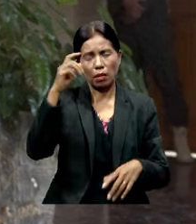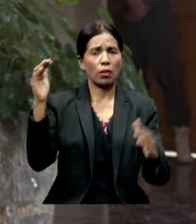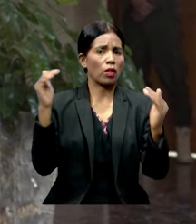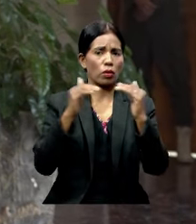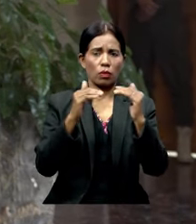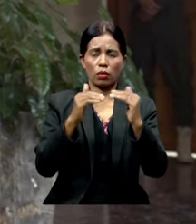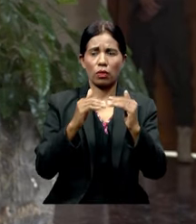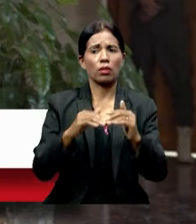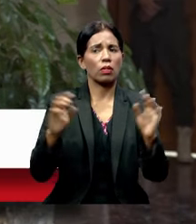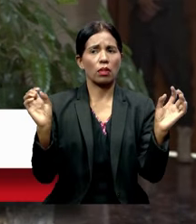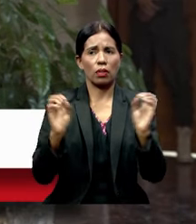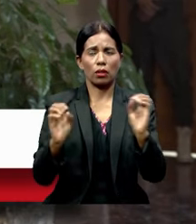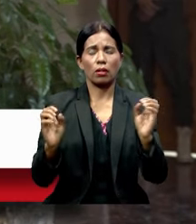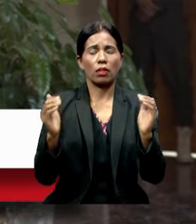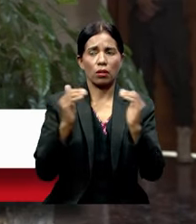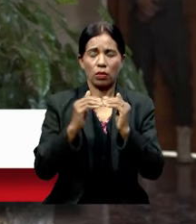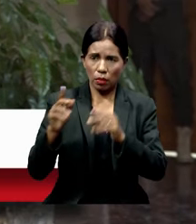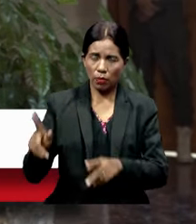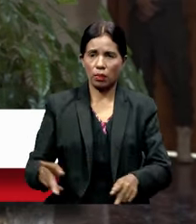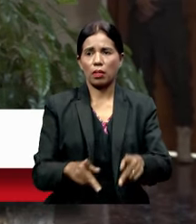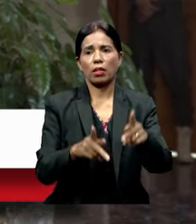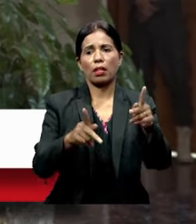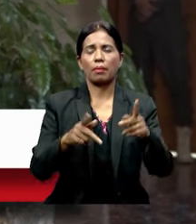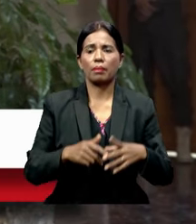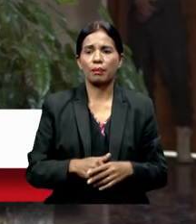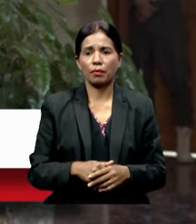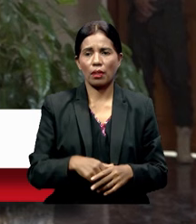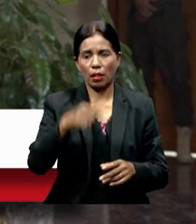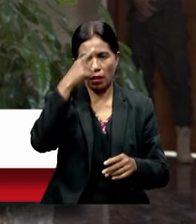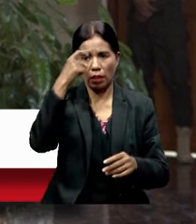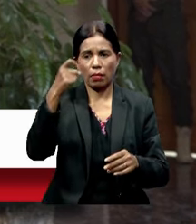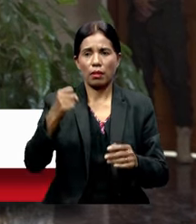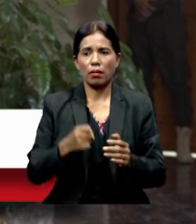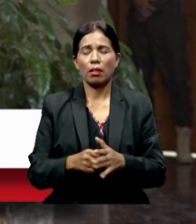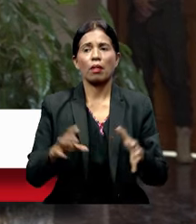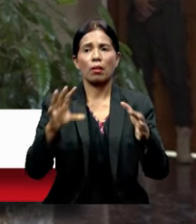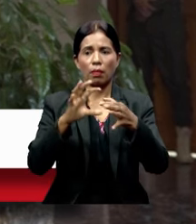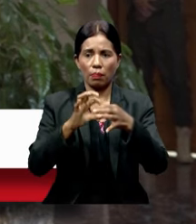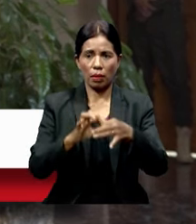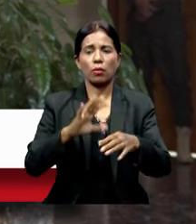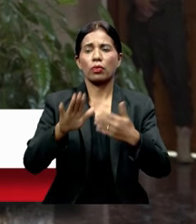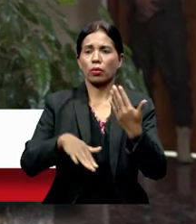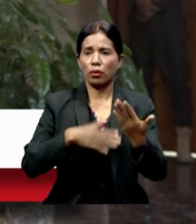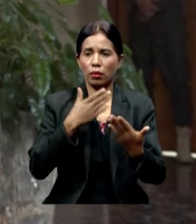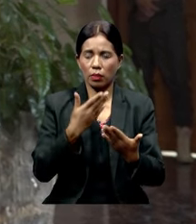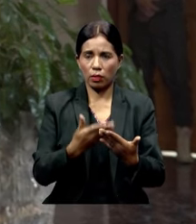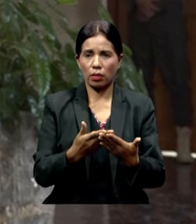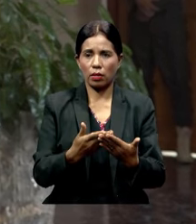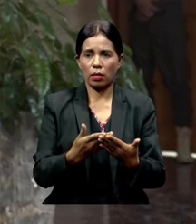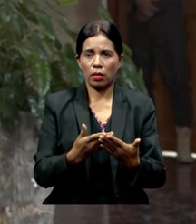Laos, reunião pública, tane membros hototo